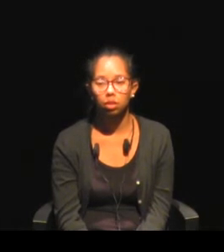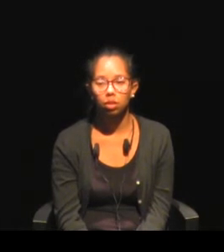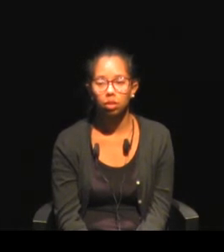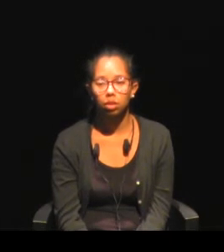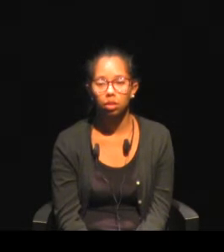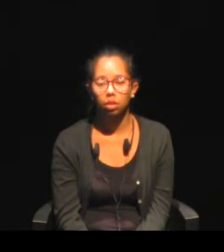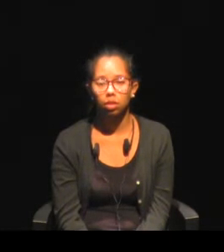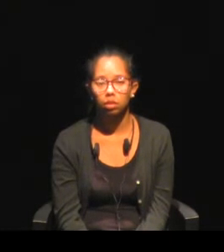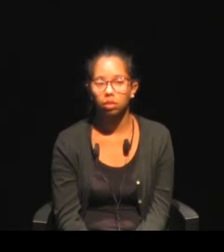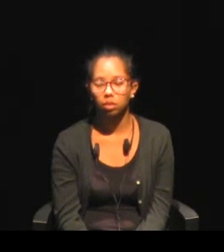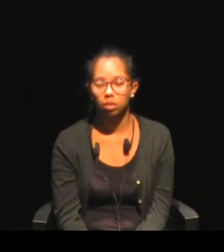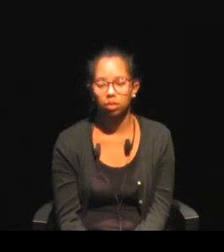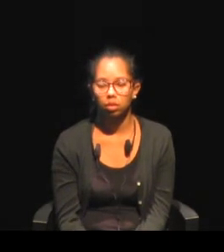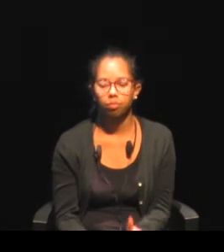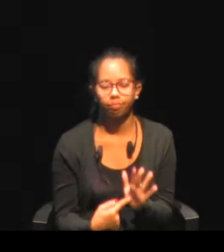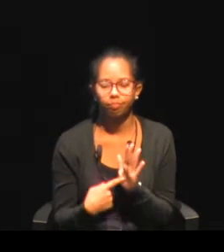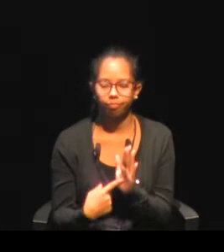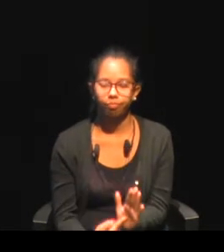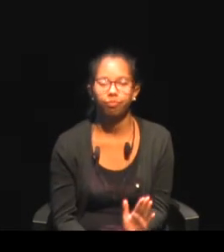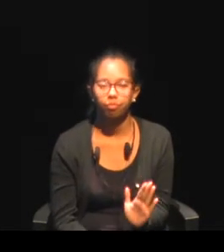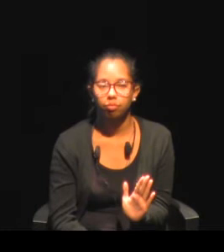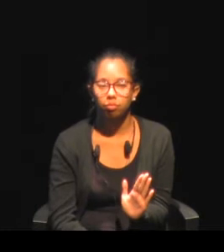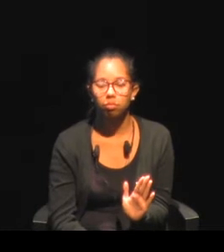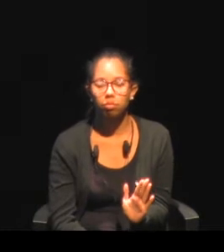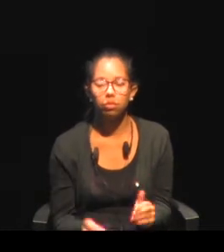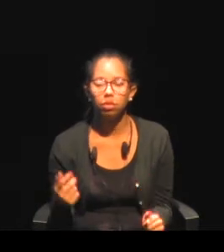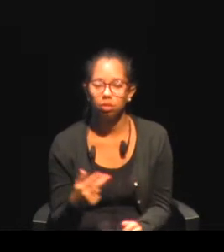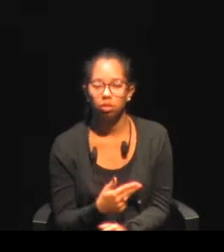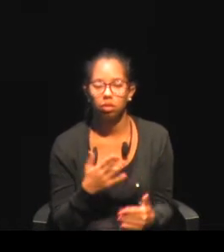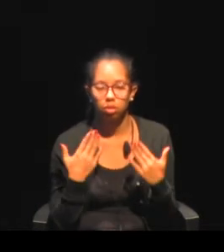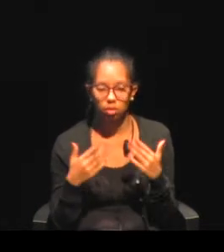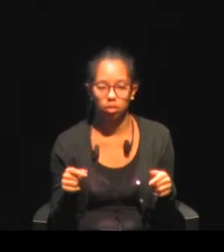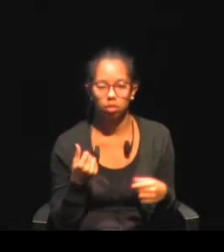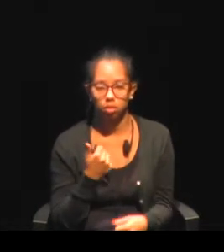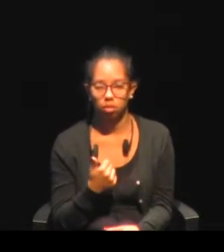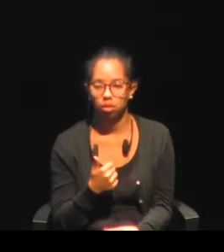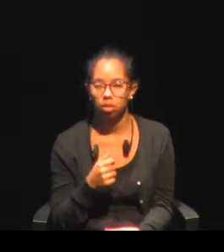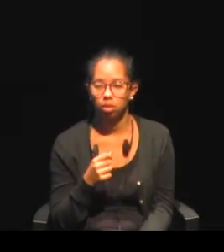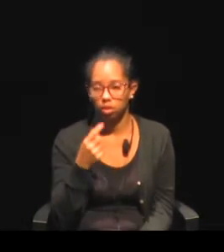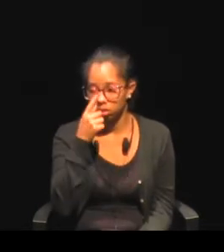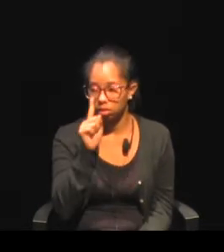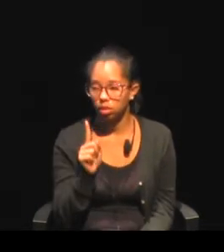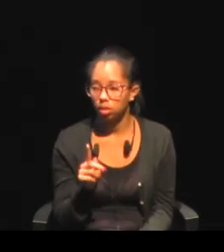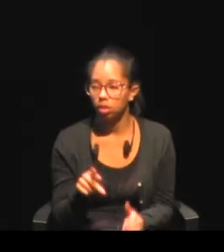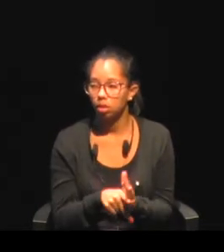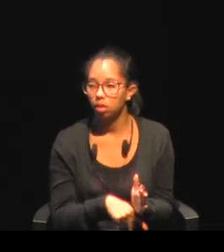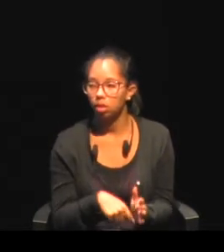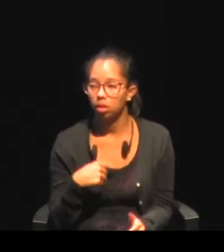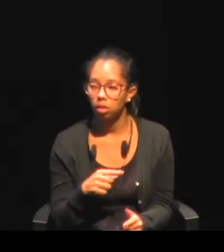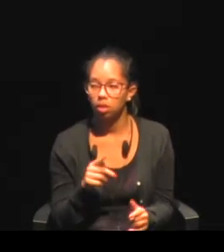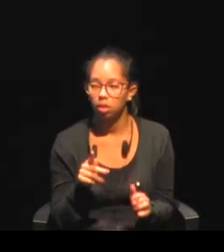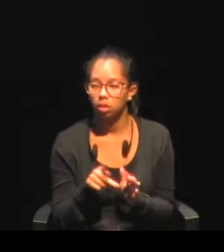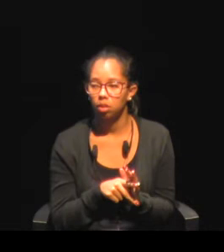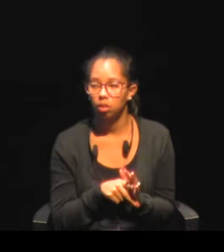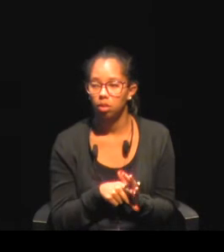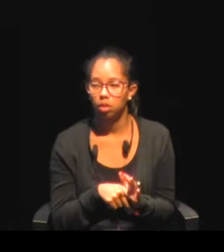É uma imagem bem rápida aí. E aí o nosso museu, então, né? Aí o jardim chegando e tal. Esse corte mostra bem qual é a ideia, a